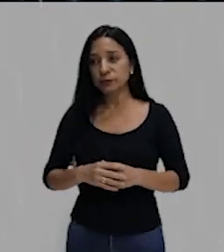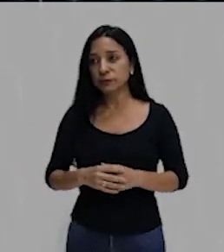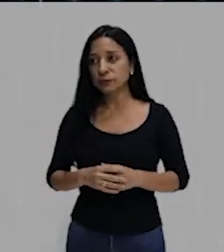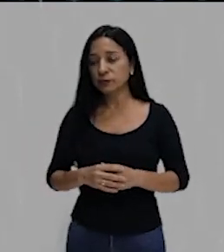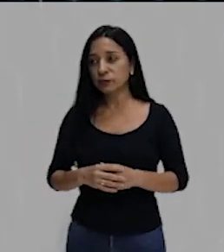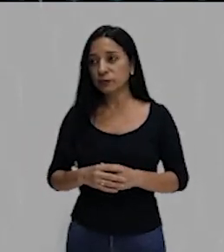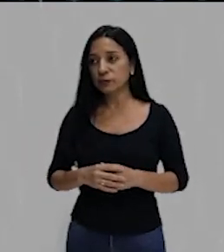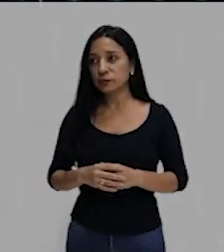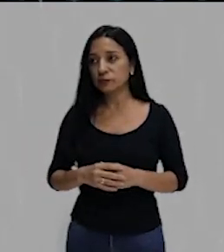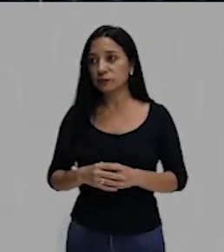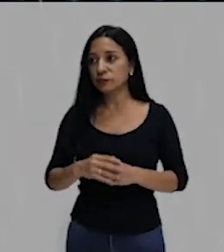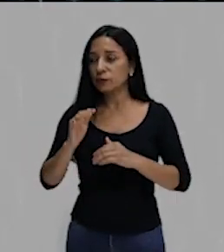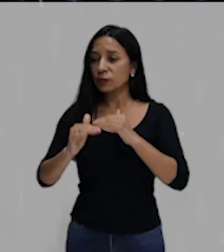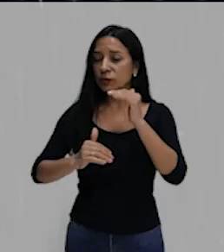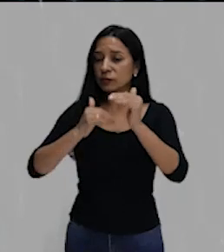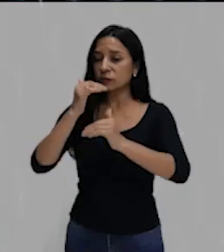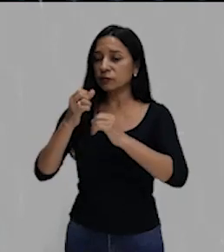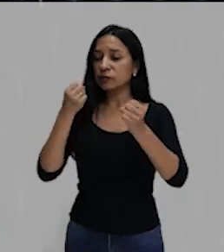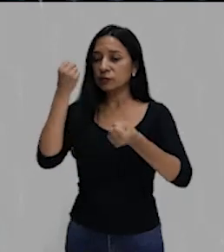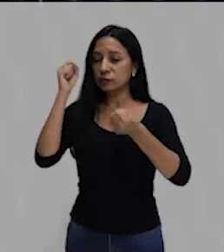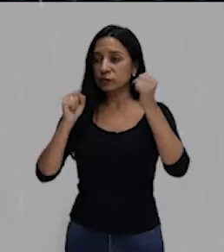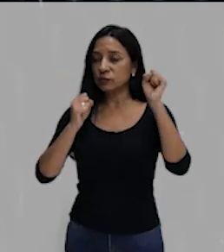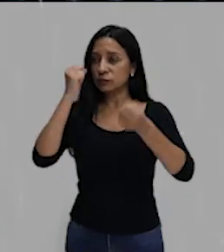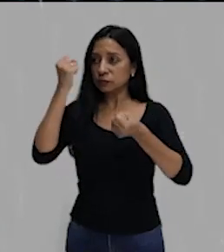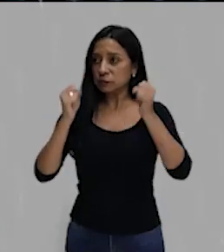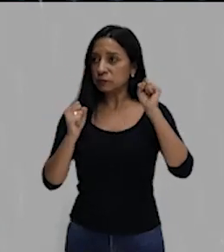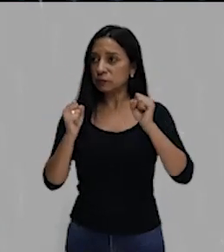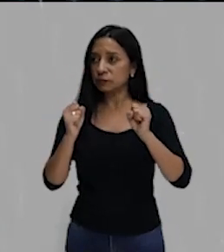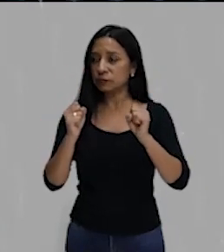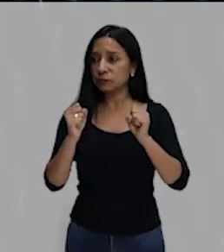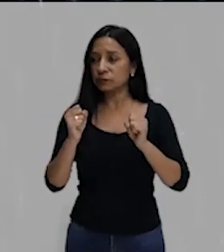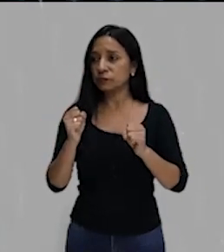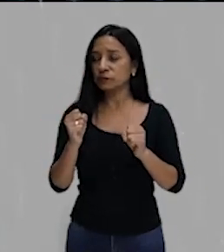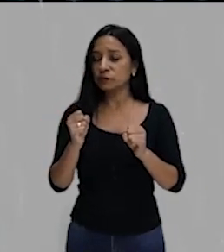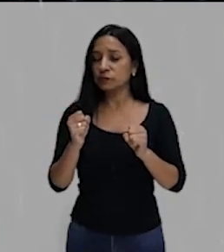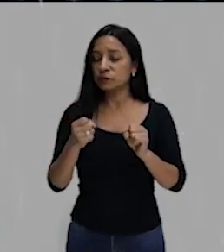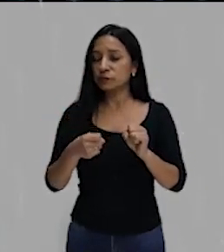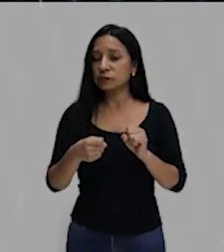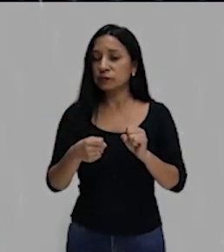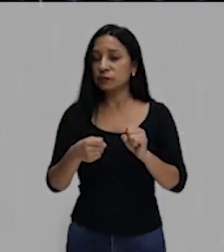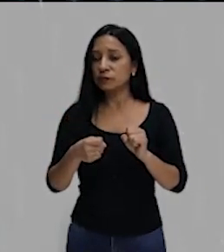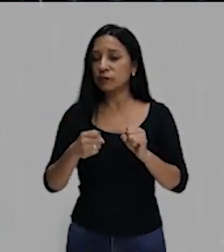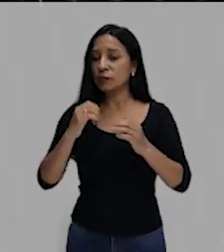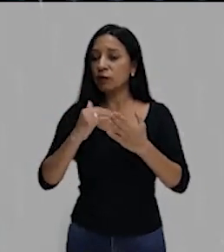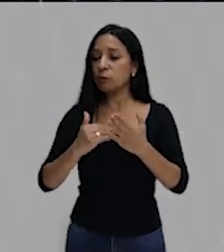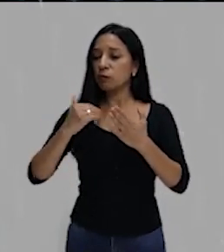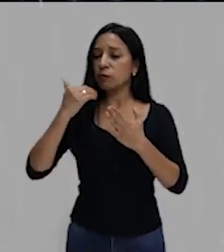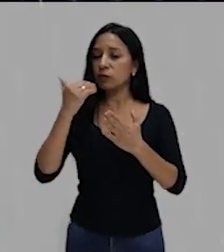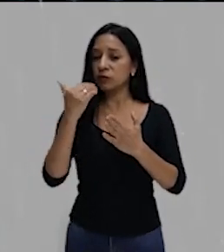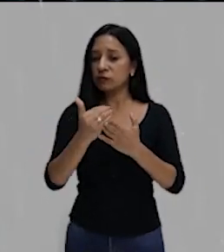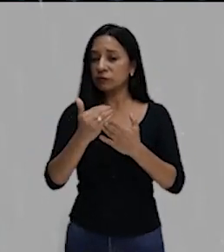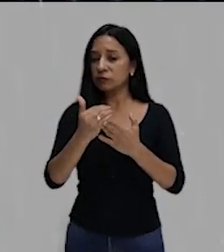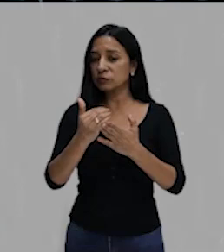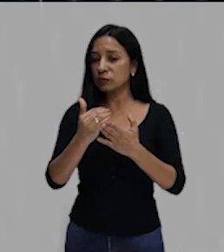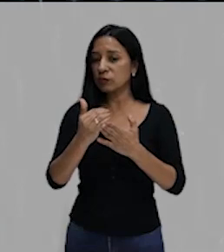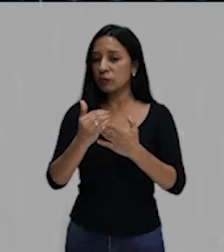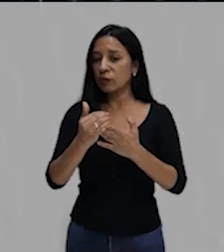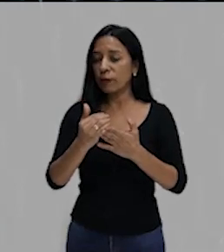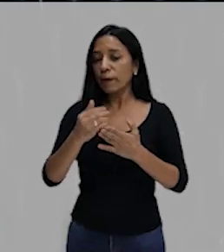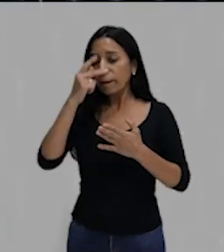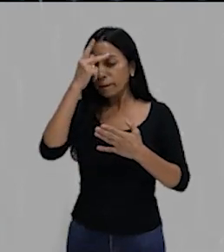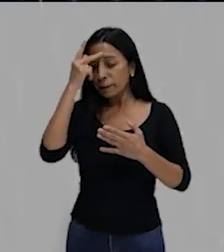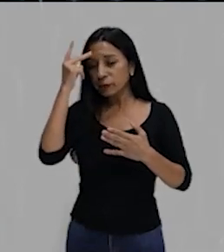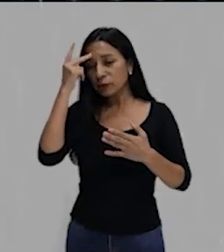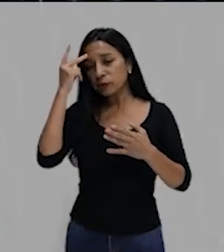Então, esse desenvolvimento industrial aí, ele deu ali um grande salto para que a humanidade